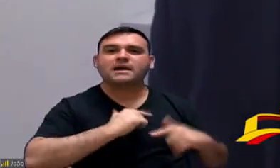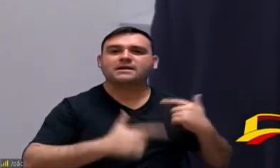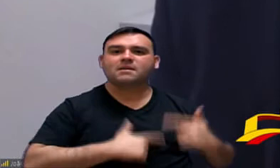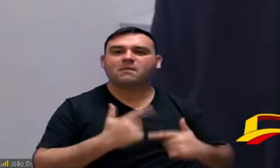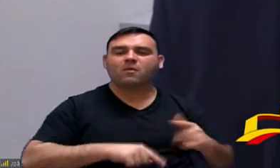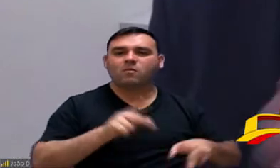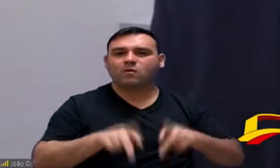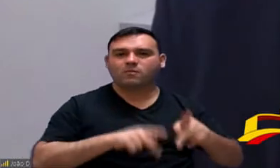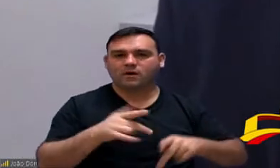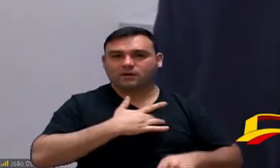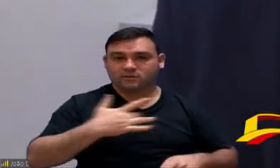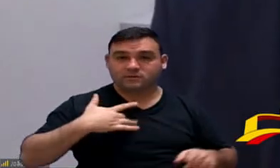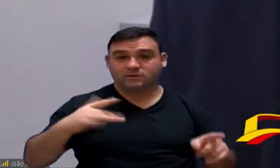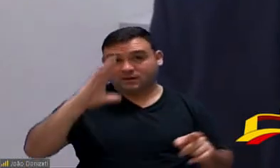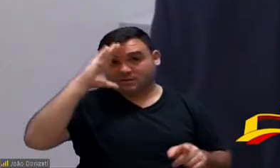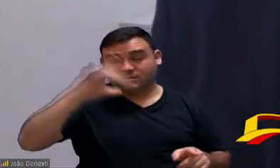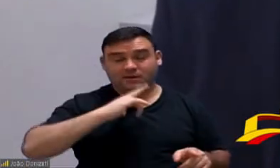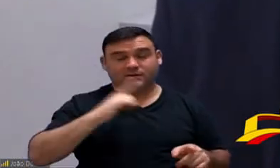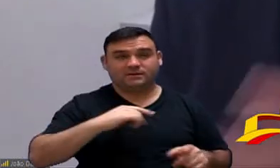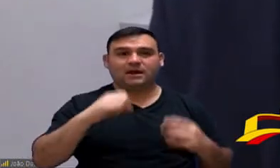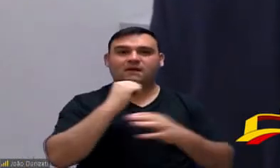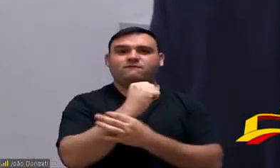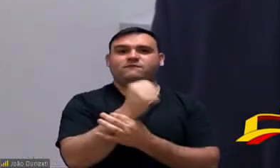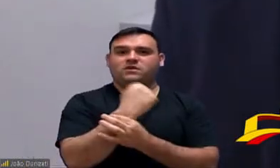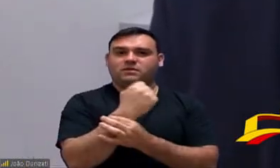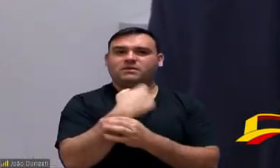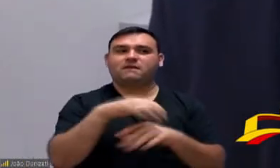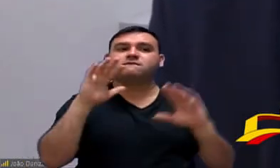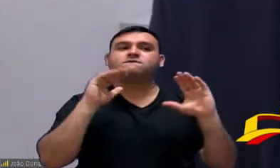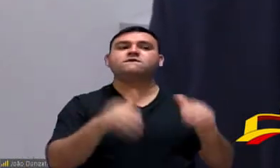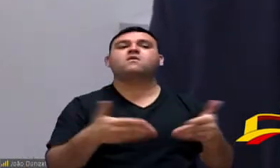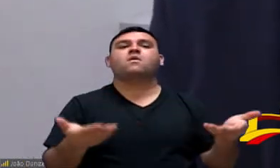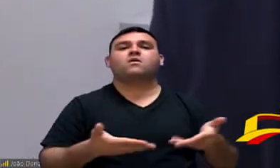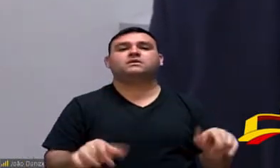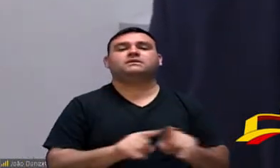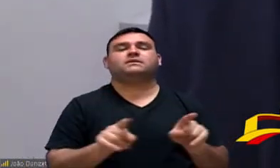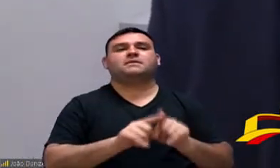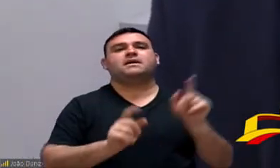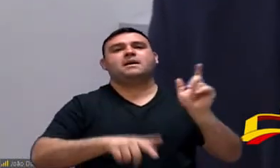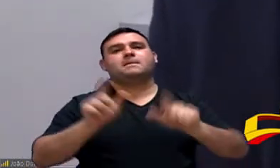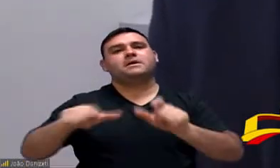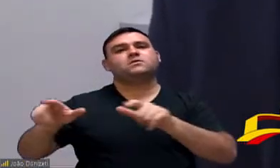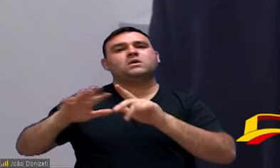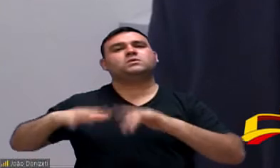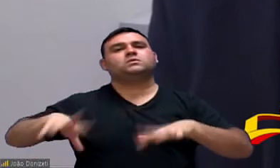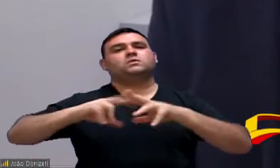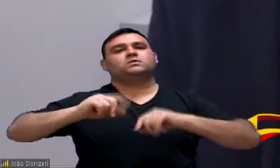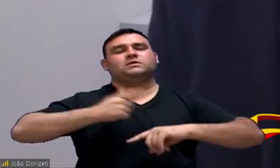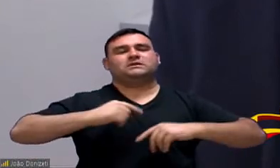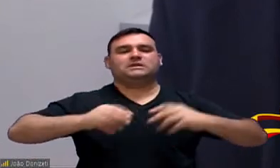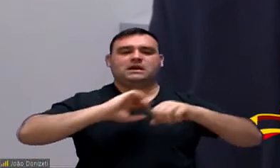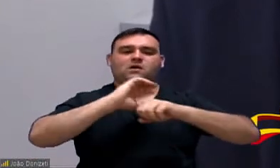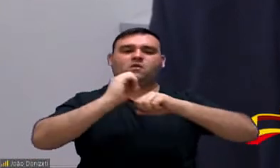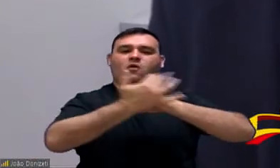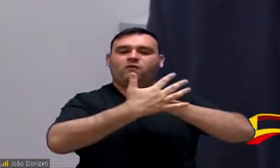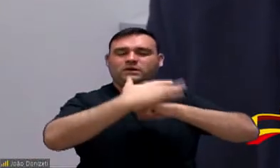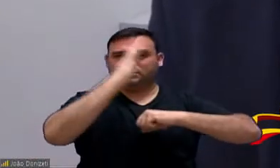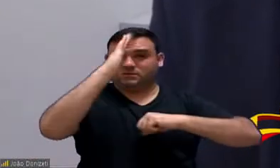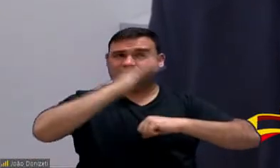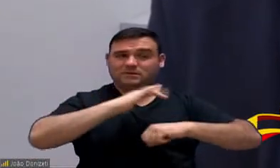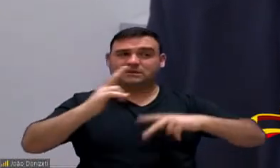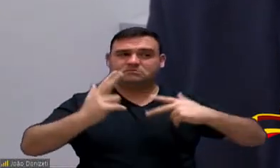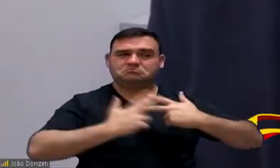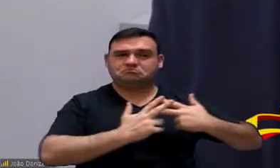Saúde Pública, em especial de fisioterapia, e focando agora com relação às pessoas que sofreram a doença do Covid, né?